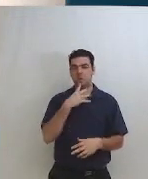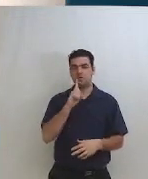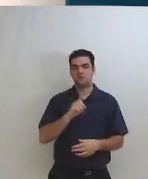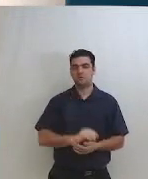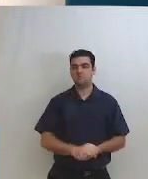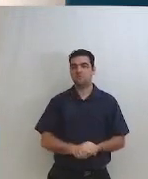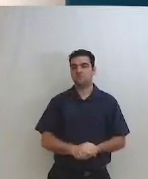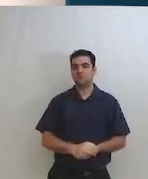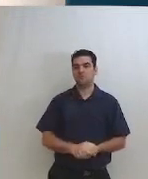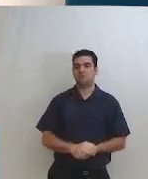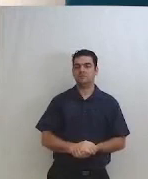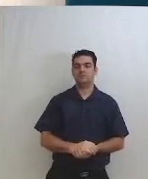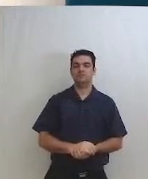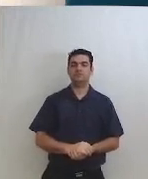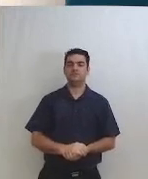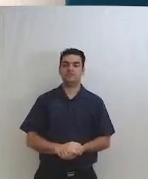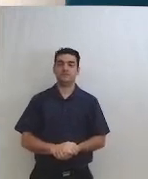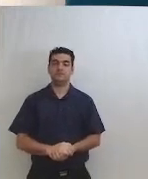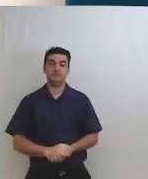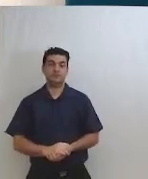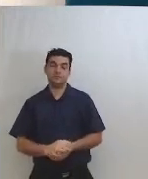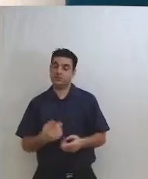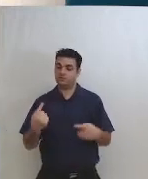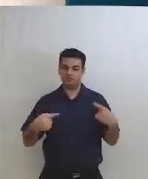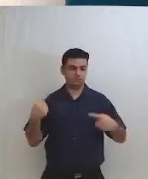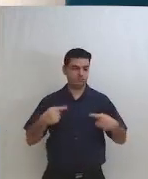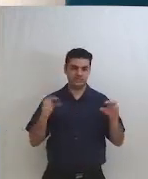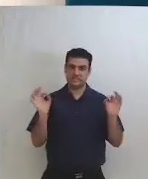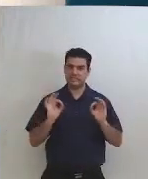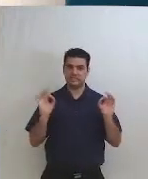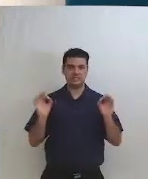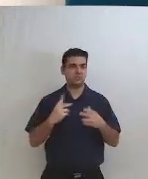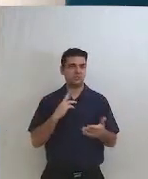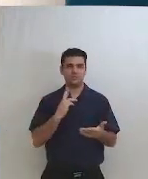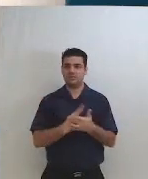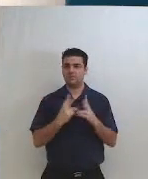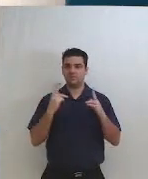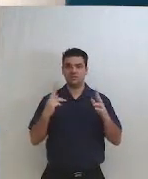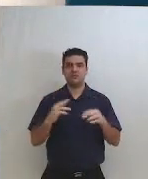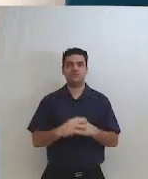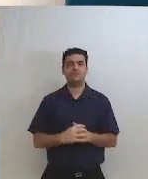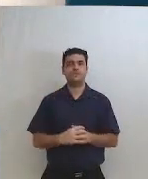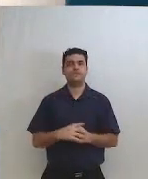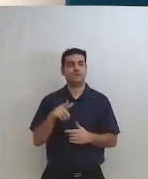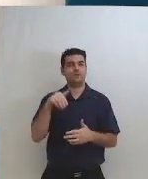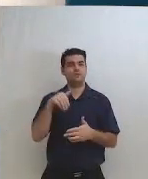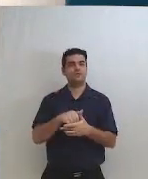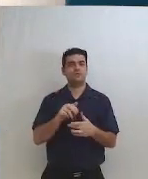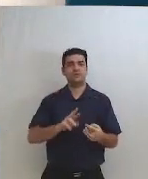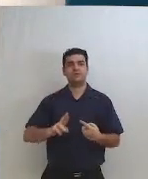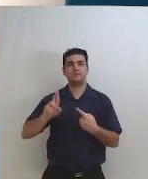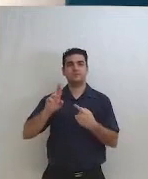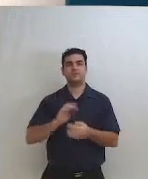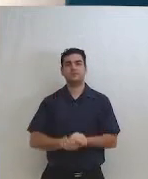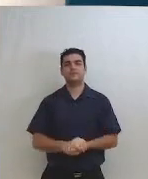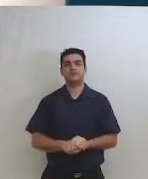Não, igualmente não há comentários, ficando proclamado o resultado por unanimidade nos termos do voto do relator.